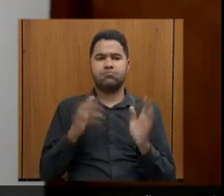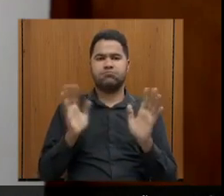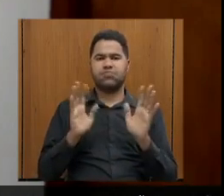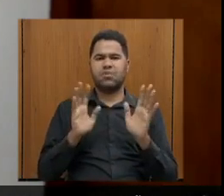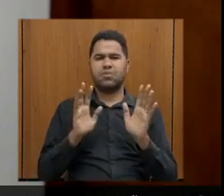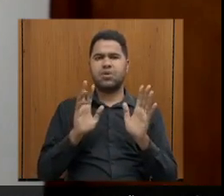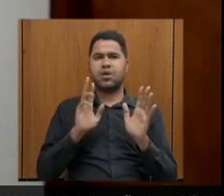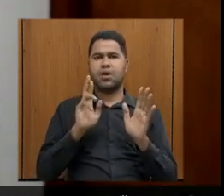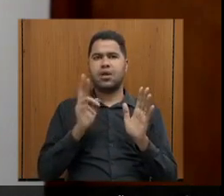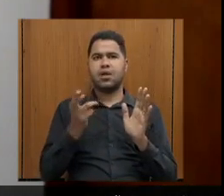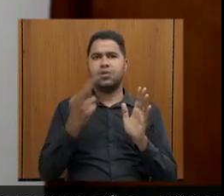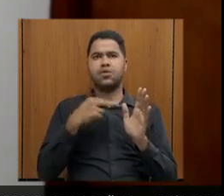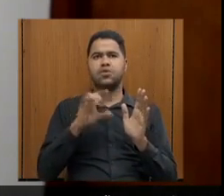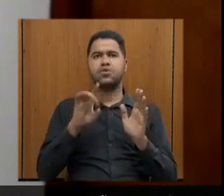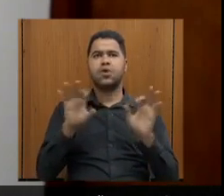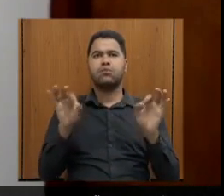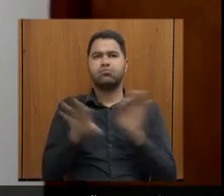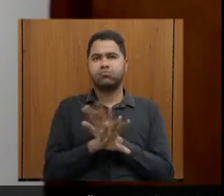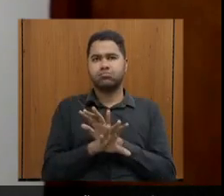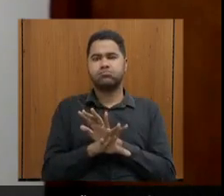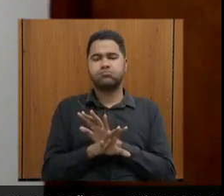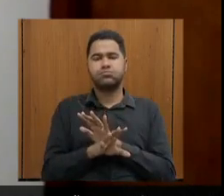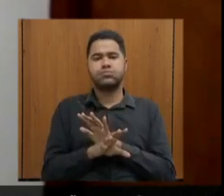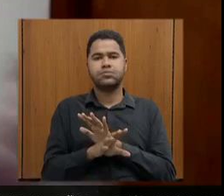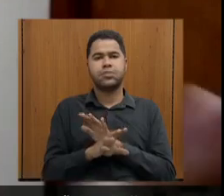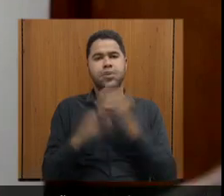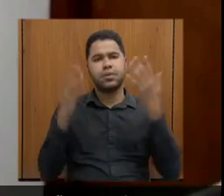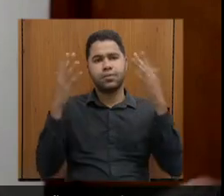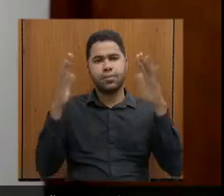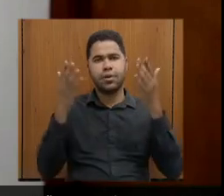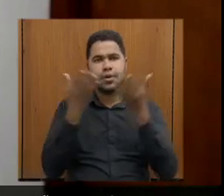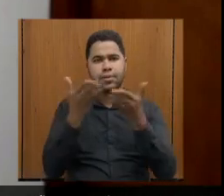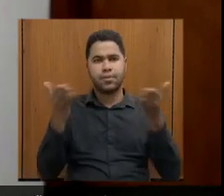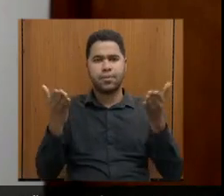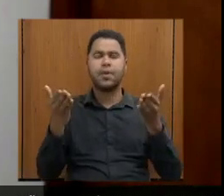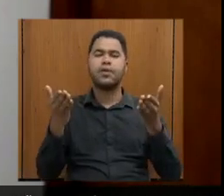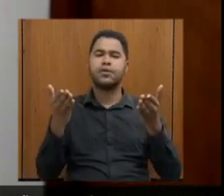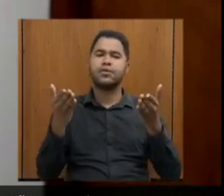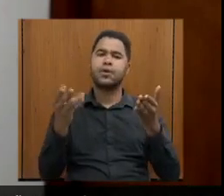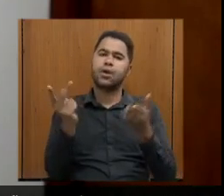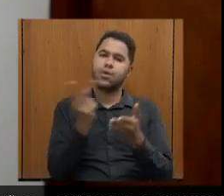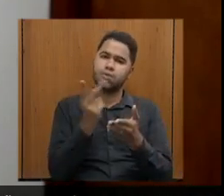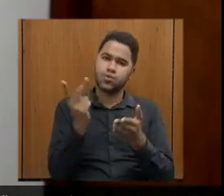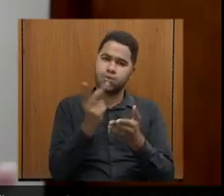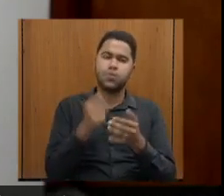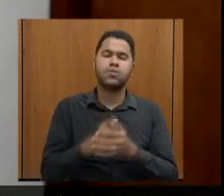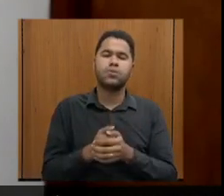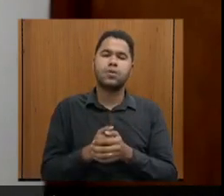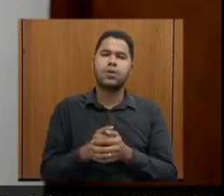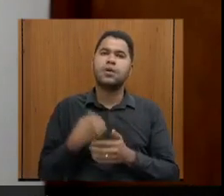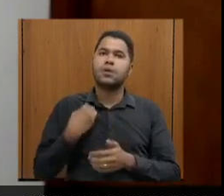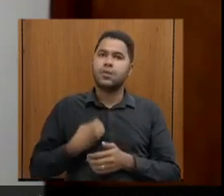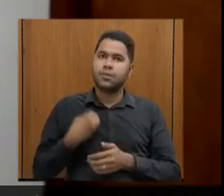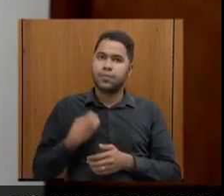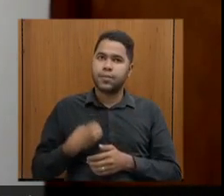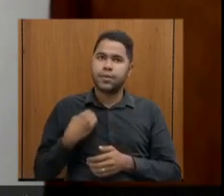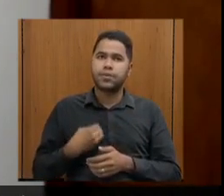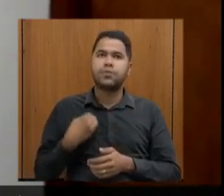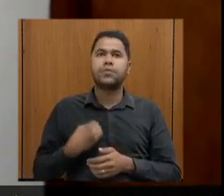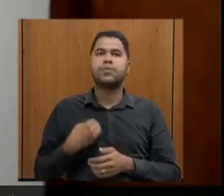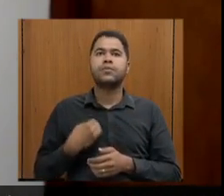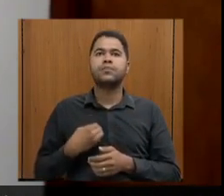Ângela vem aqui só para encerrar o meus parabéns saber da companhia prova disso que Participei de forma